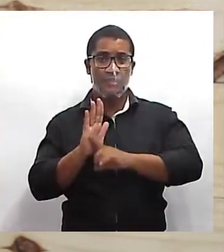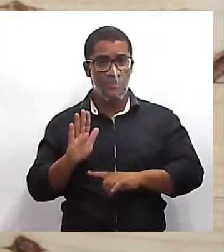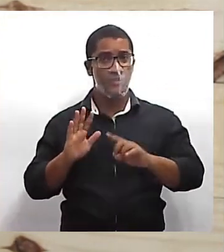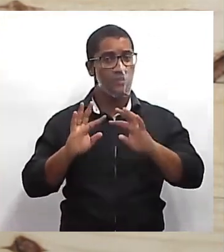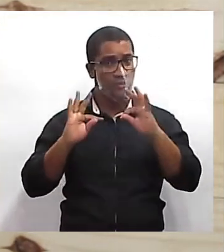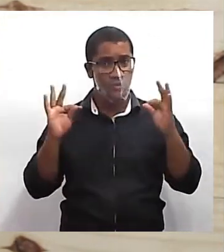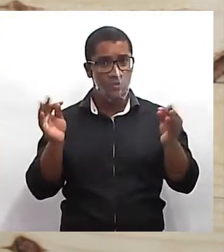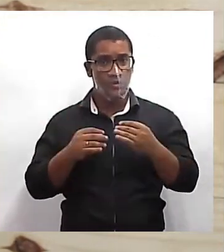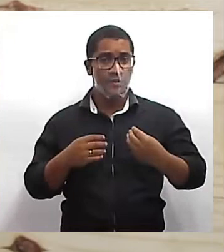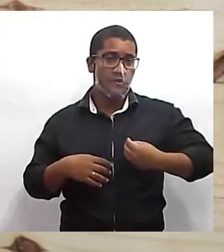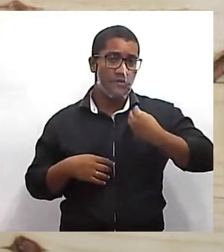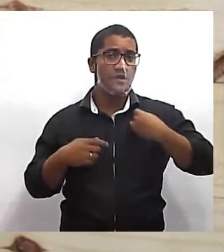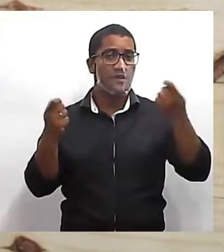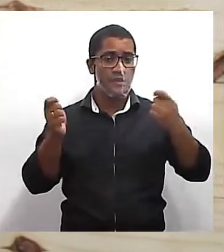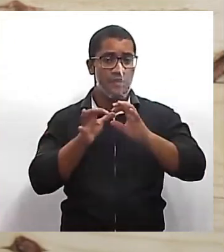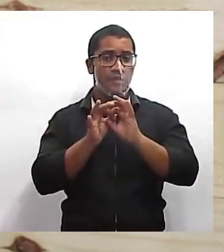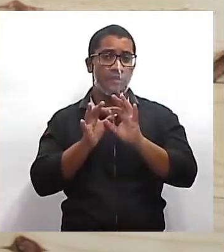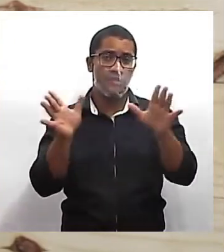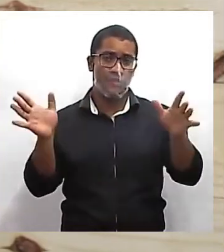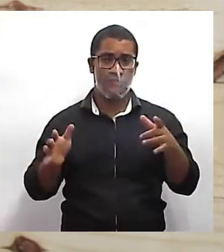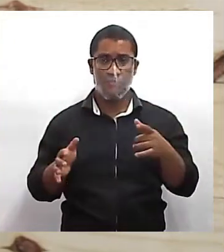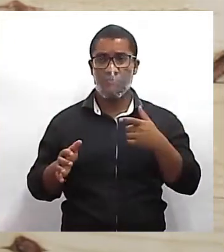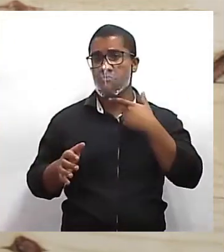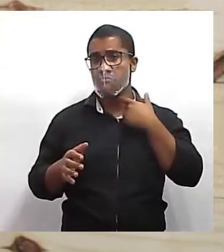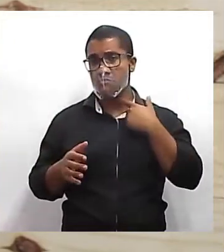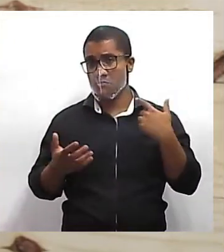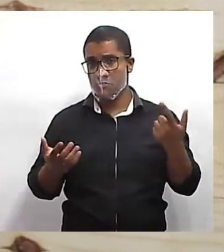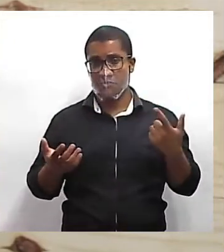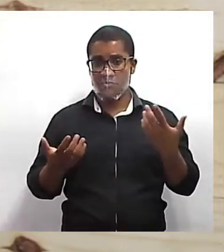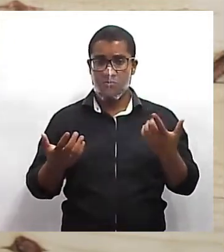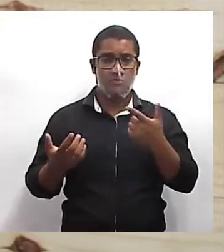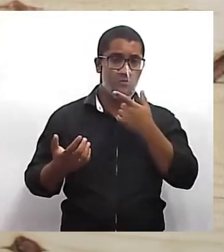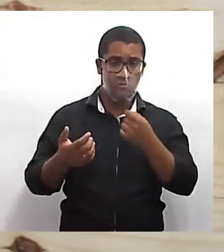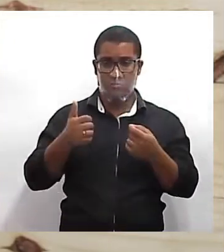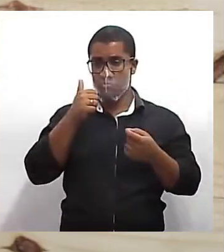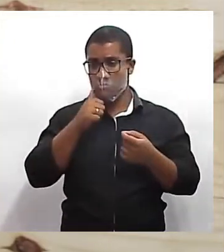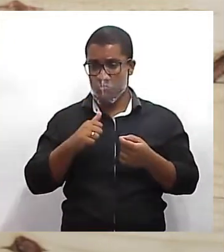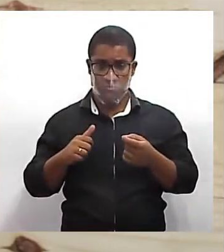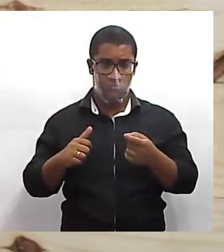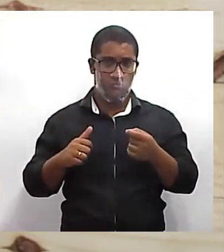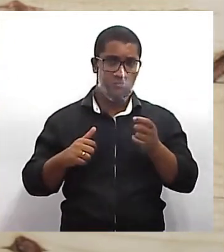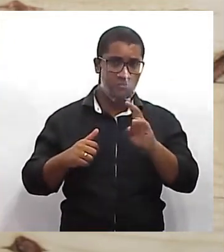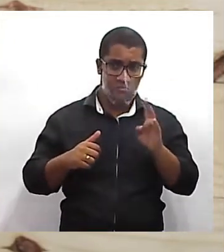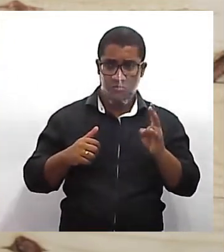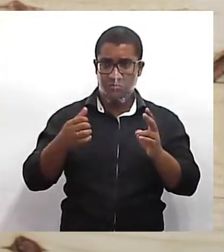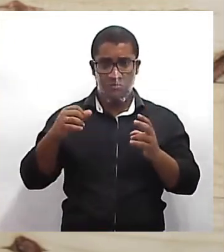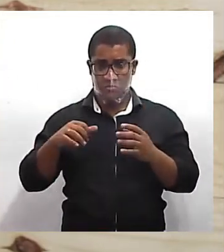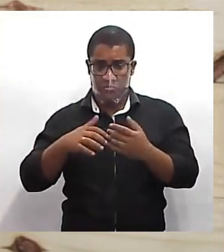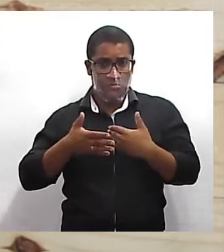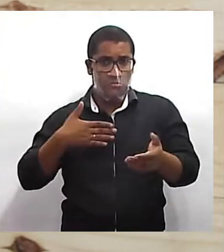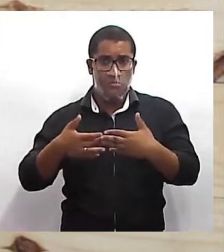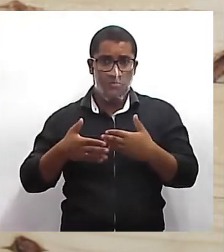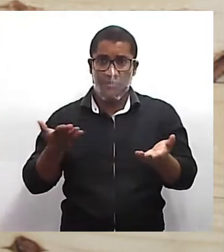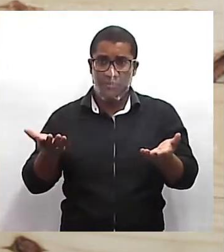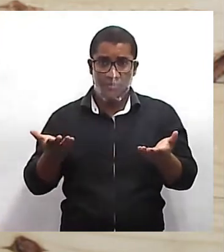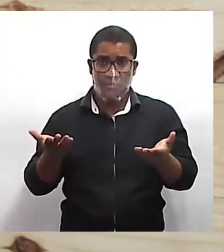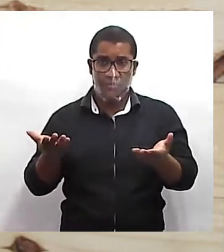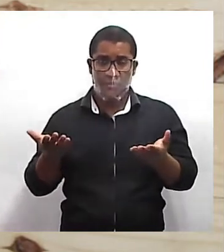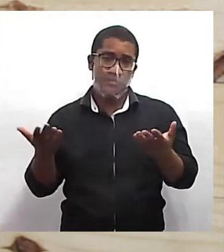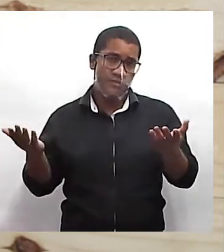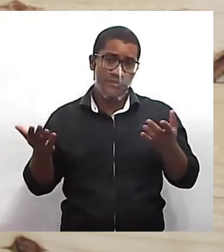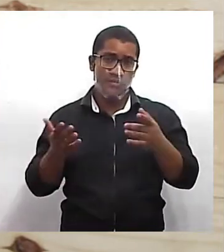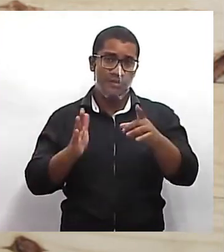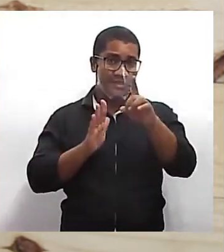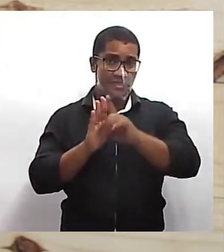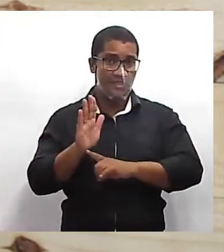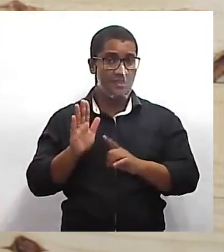a sua liberdade, a sua sexualidade, não é? E o direito à igualdade de direito entre todos nós. Então,